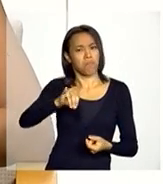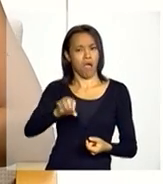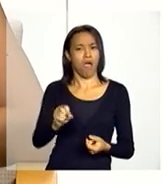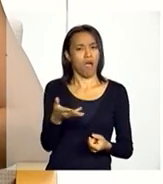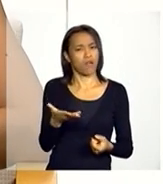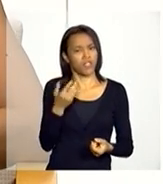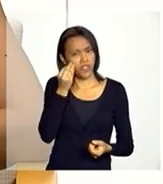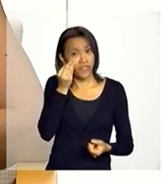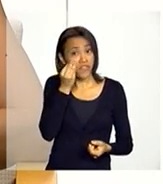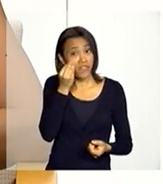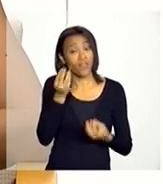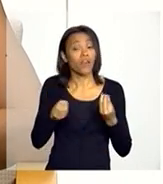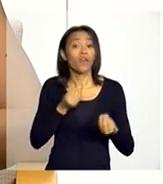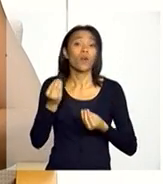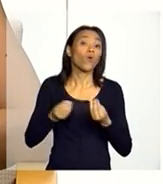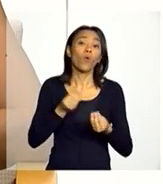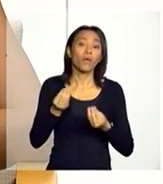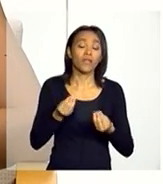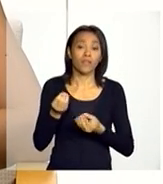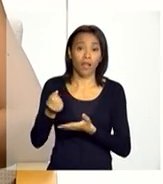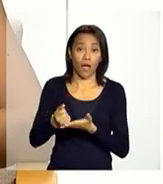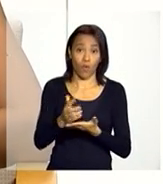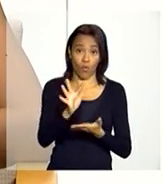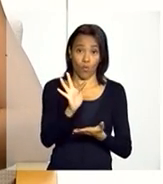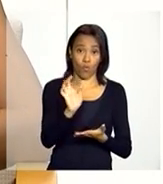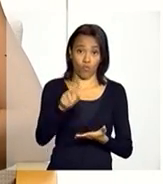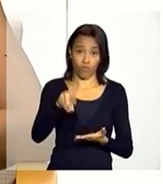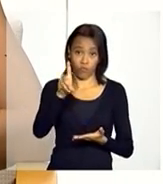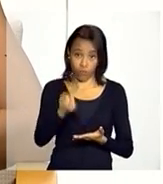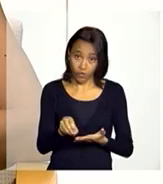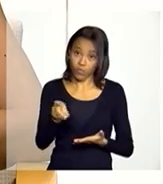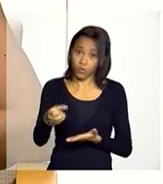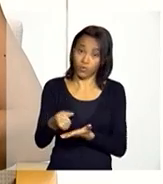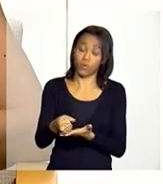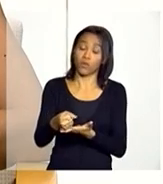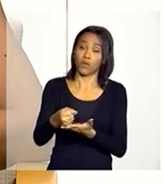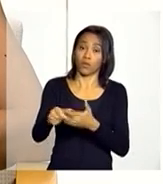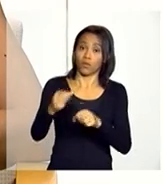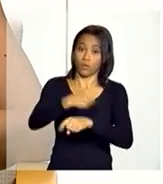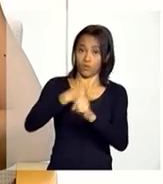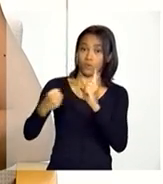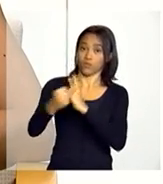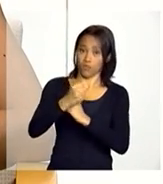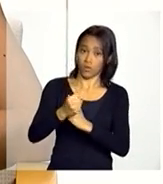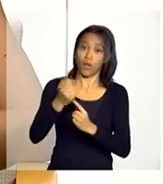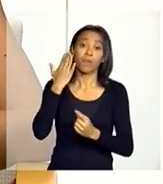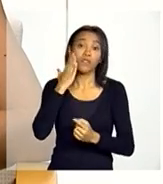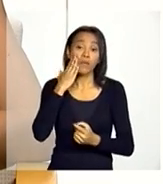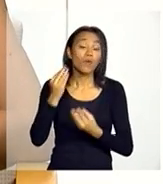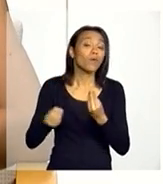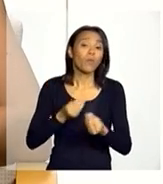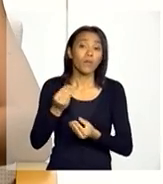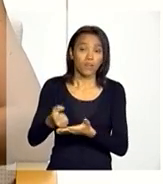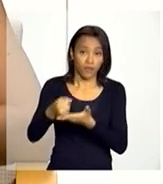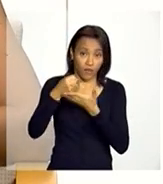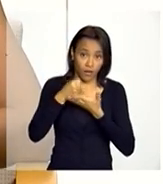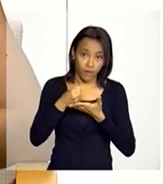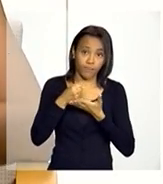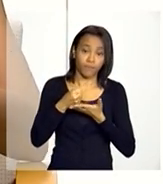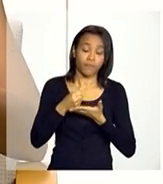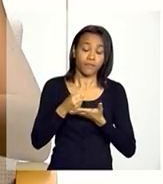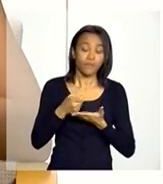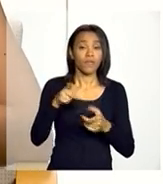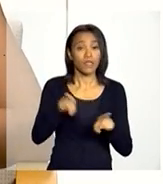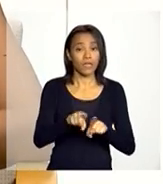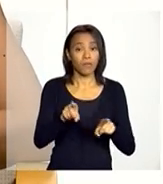ainda verificando com o Fundo Nacional de assistência social que é um dos responsáveis pelo sistema do demonstrativo né o Censo como eu